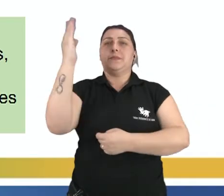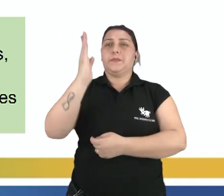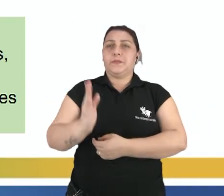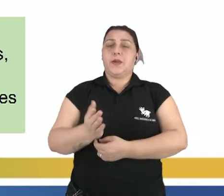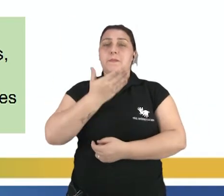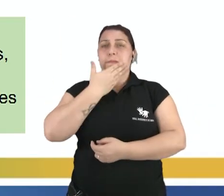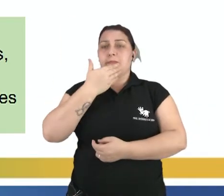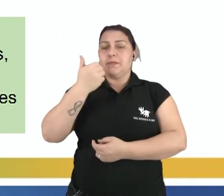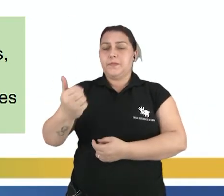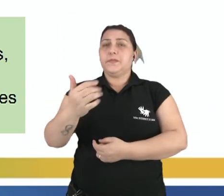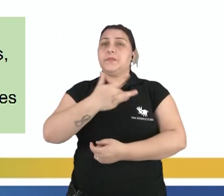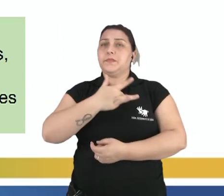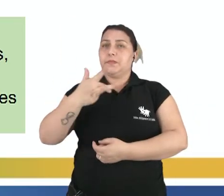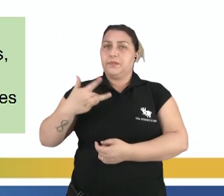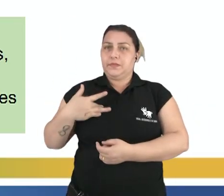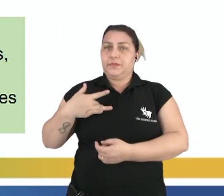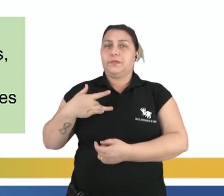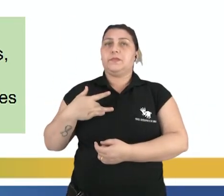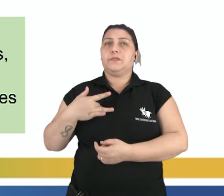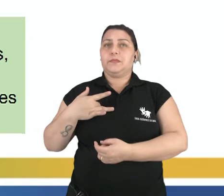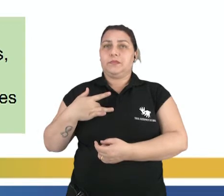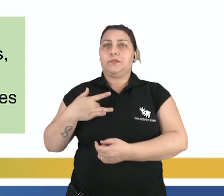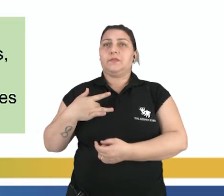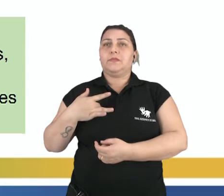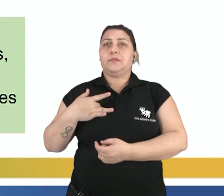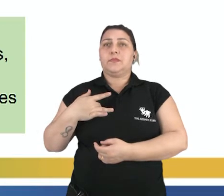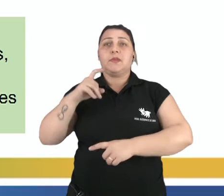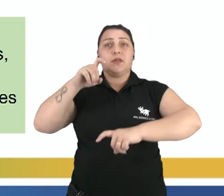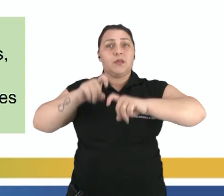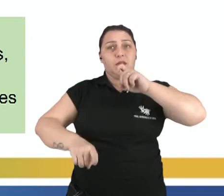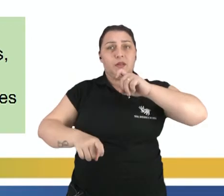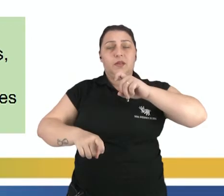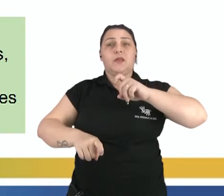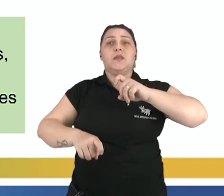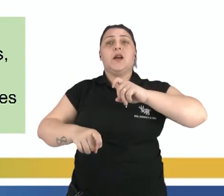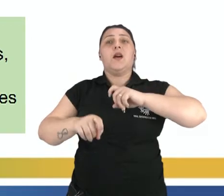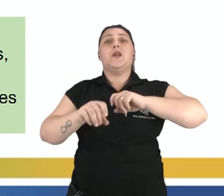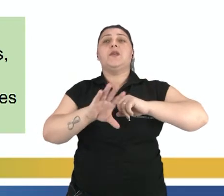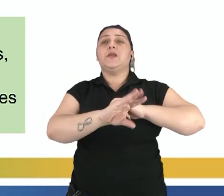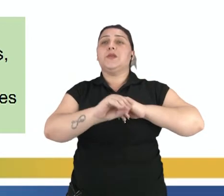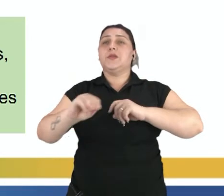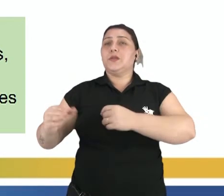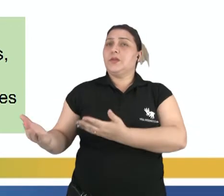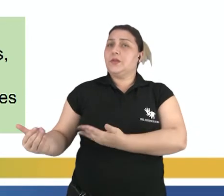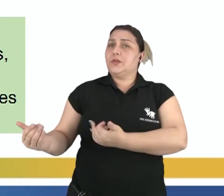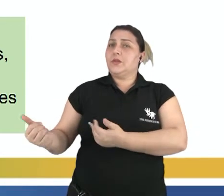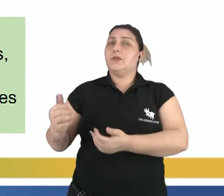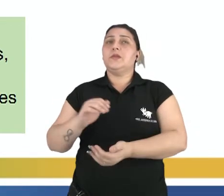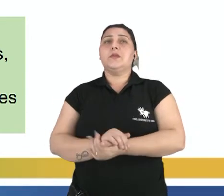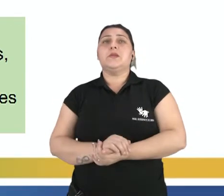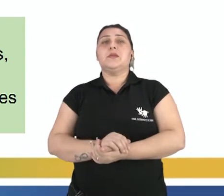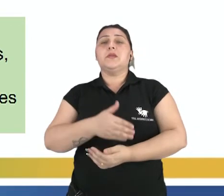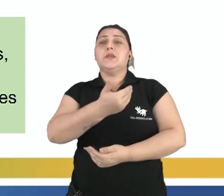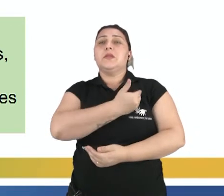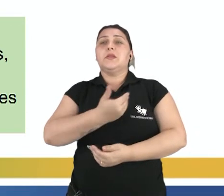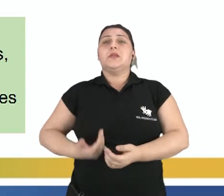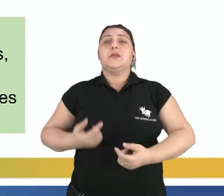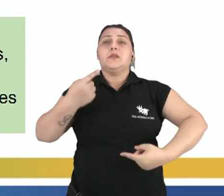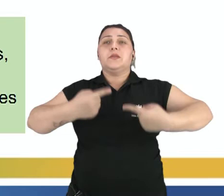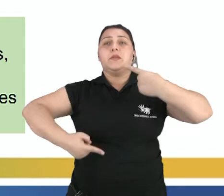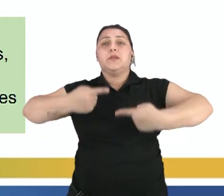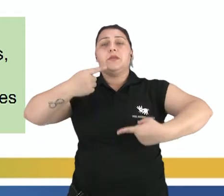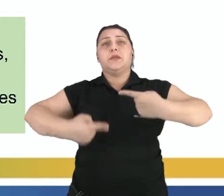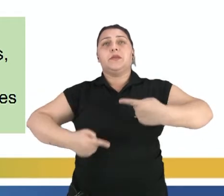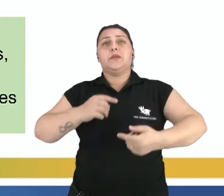para melhorar a saúde pública, a saúde sexual e reprodutiva de jovens e adolescentes, né? Essas políticas públicas,